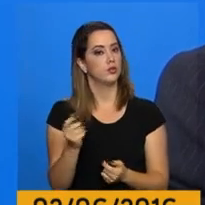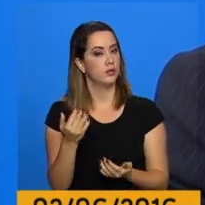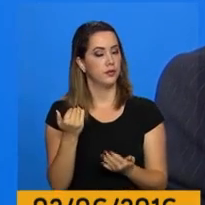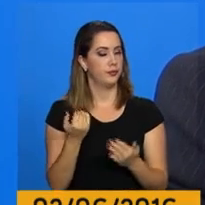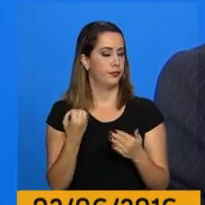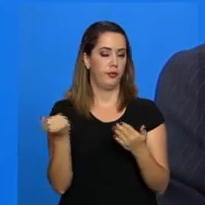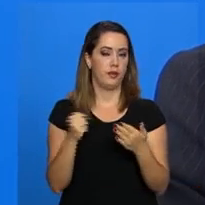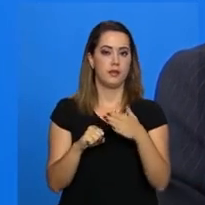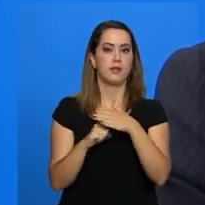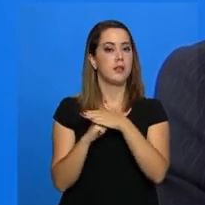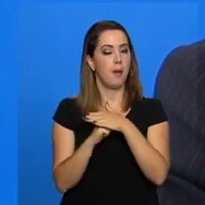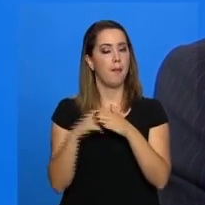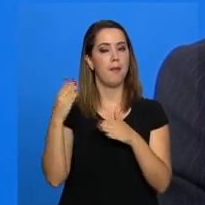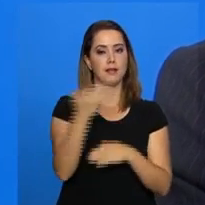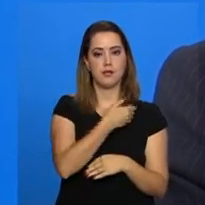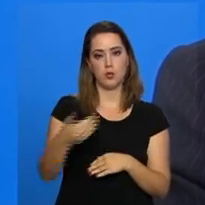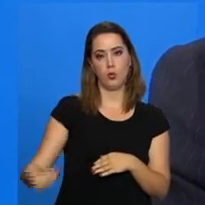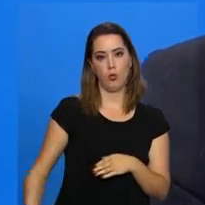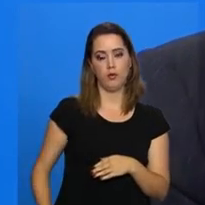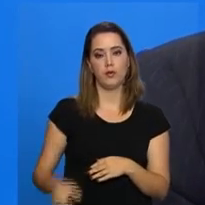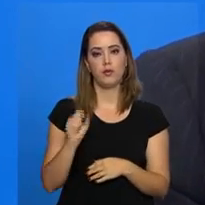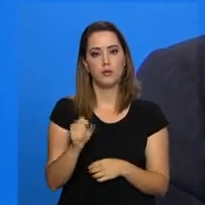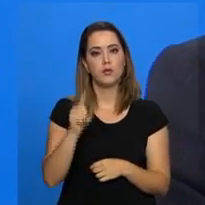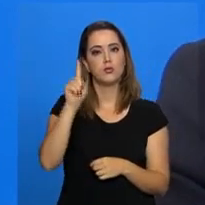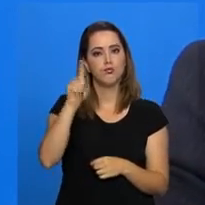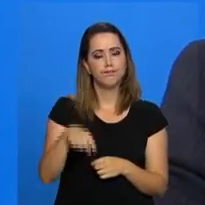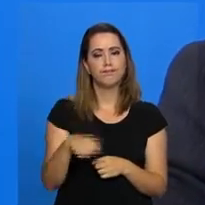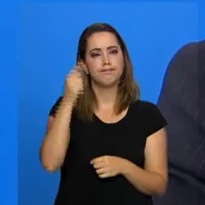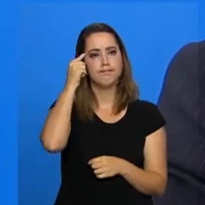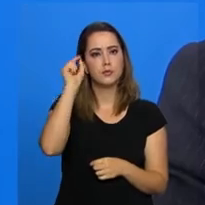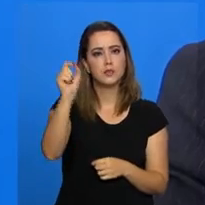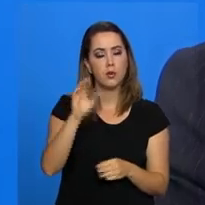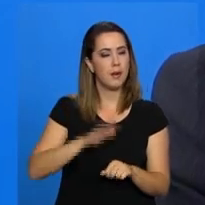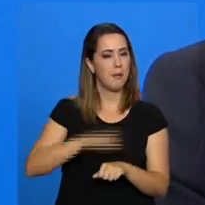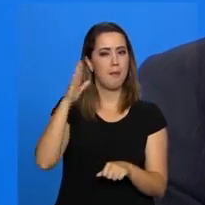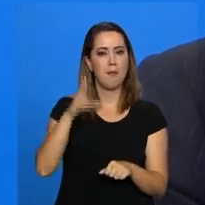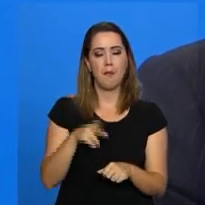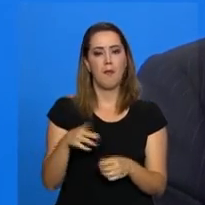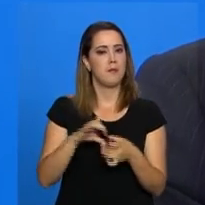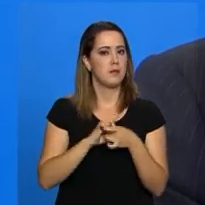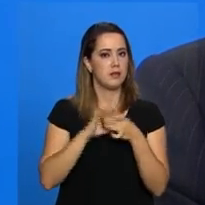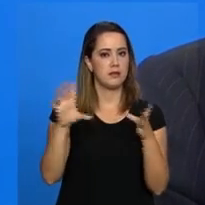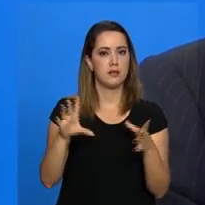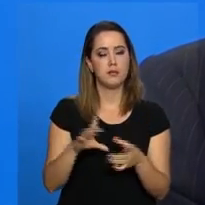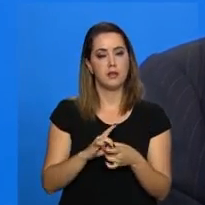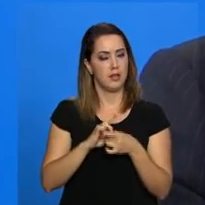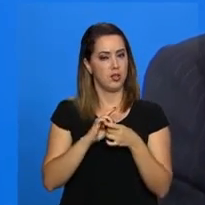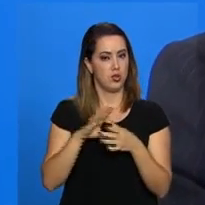a intenção clara foi mais autonomia administrativa, mais autonomia operacional, mais mecanismos de atuação.